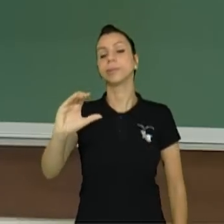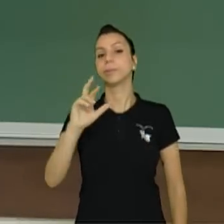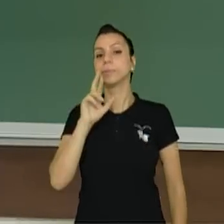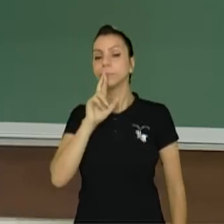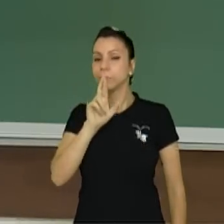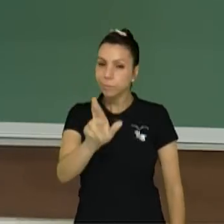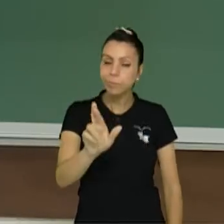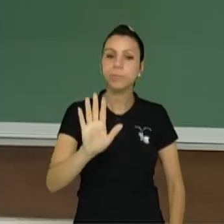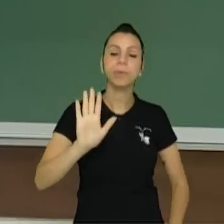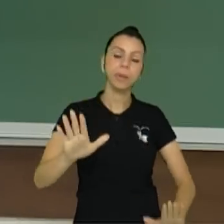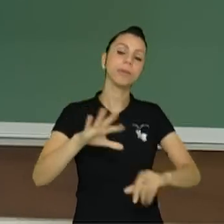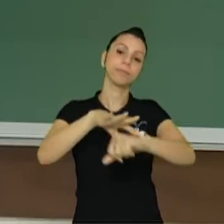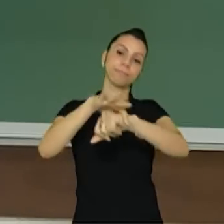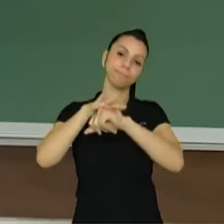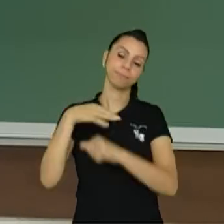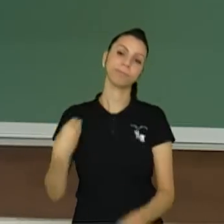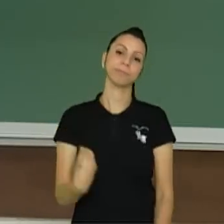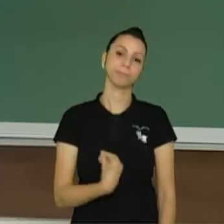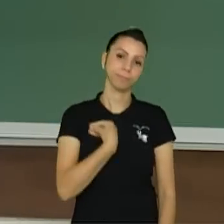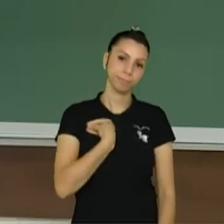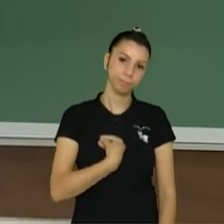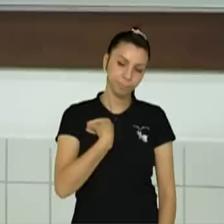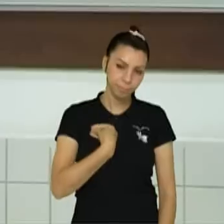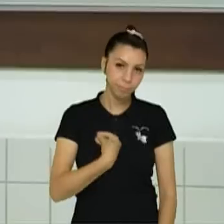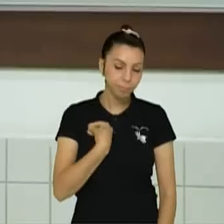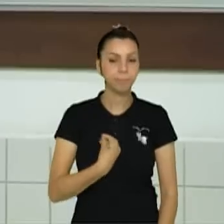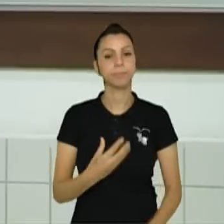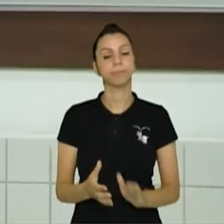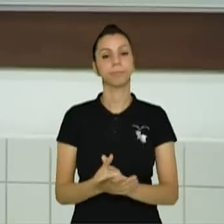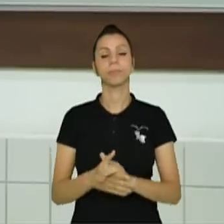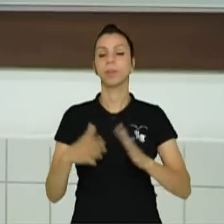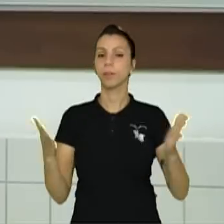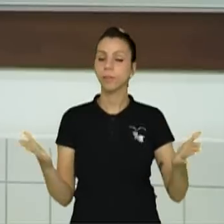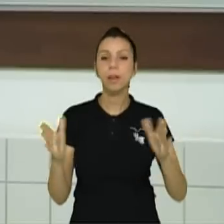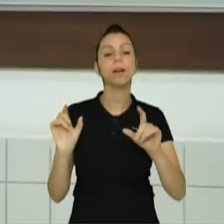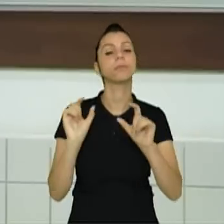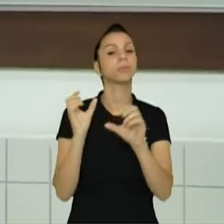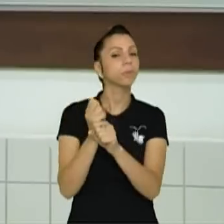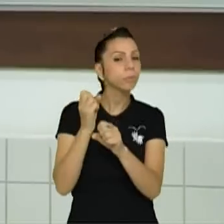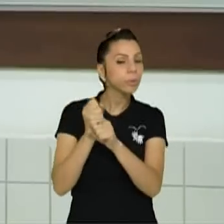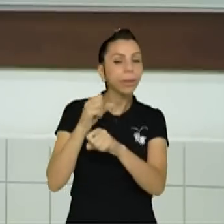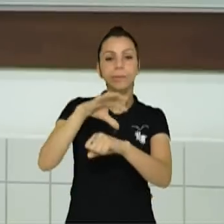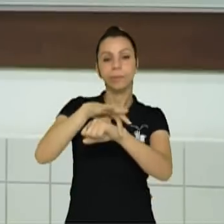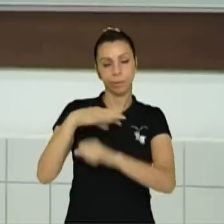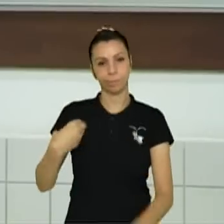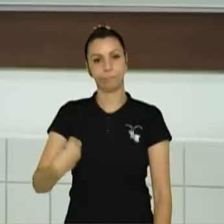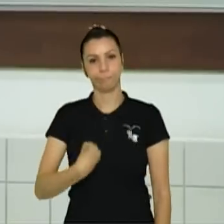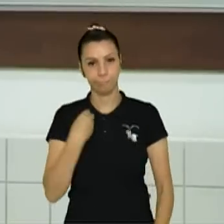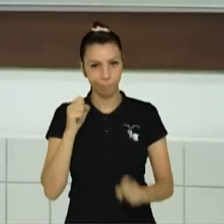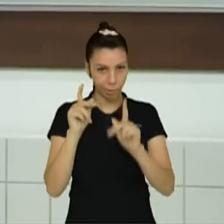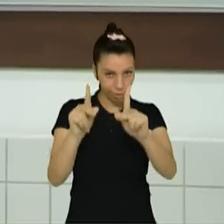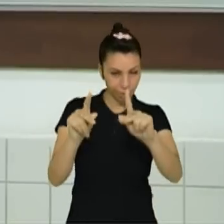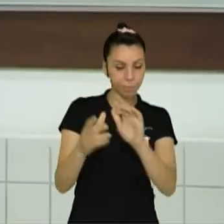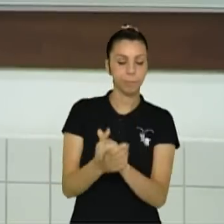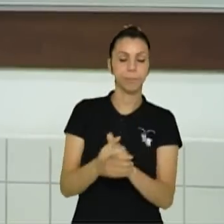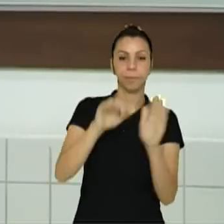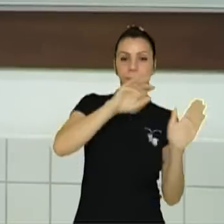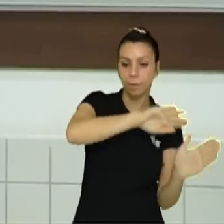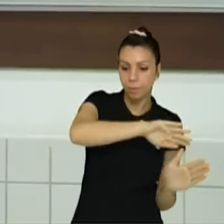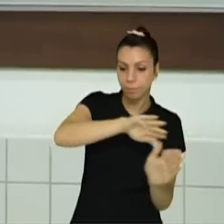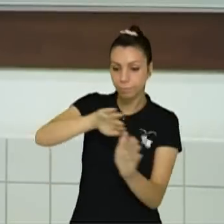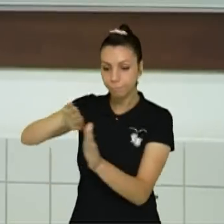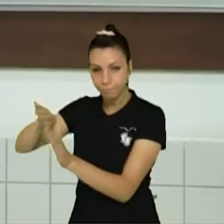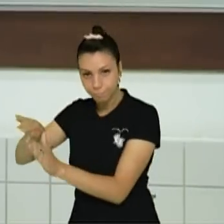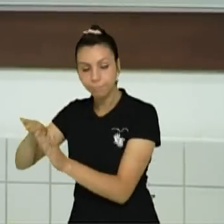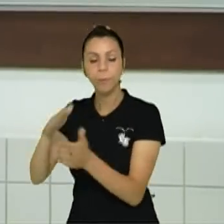respondida e assim você vai garantir a sua presença, a sua chamada vai estar ok, vai estar certa. Dito isso, não esqueça de